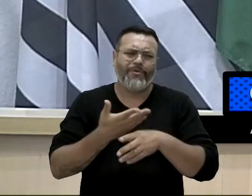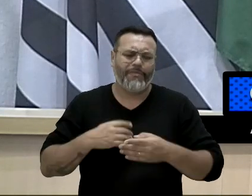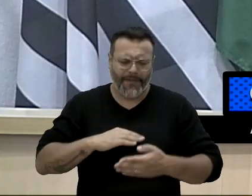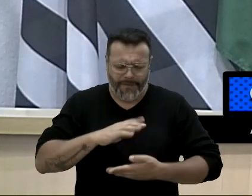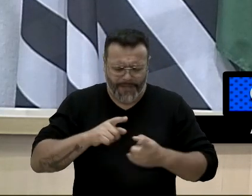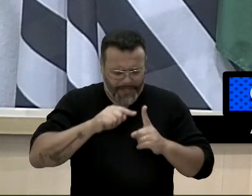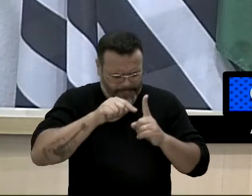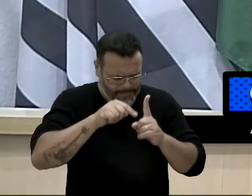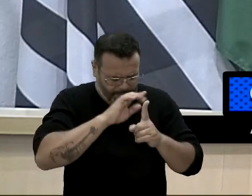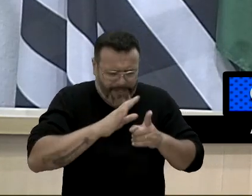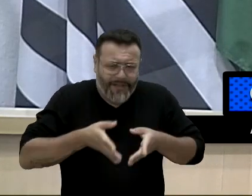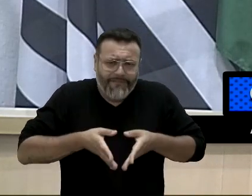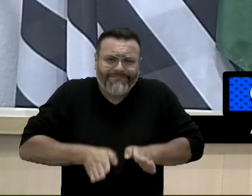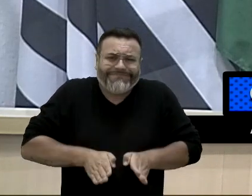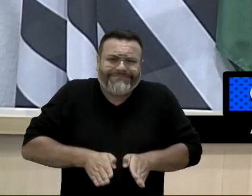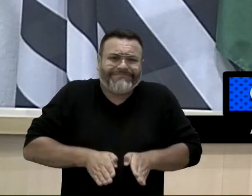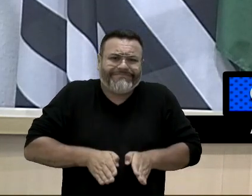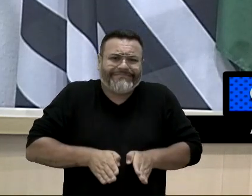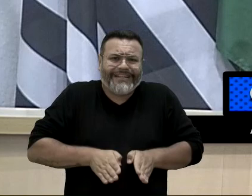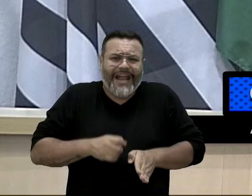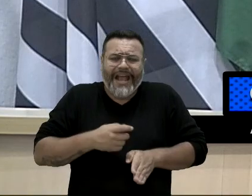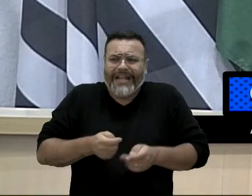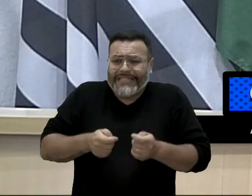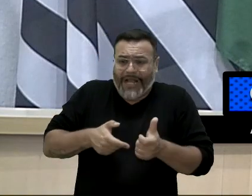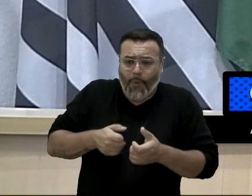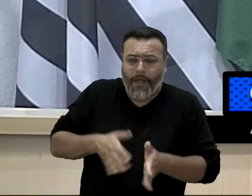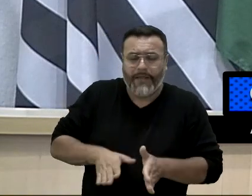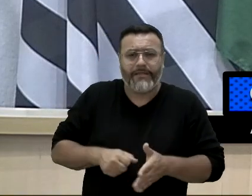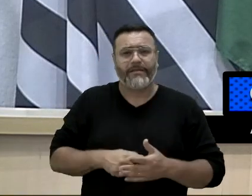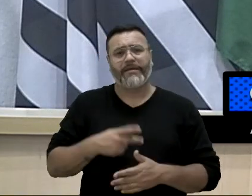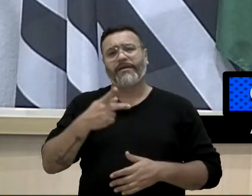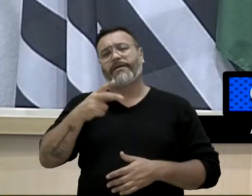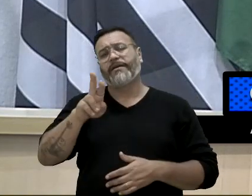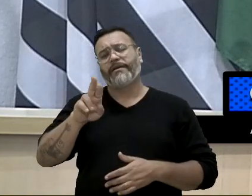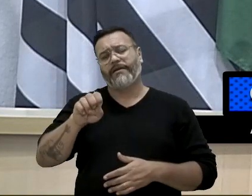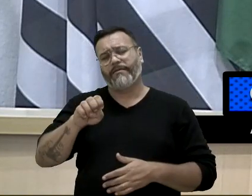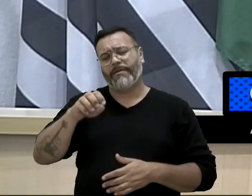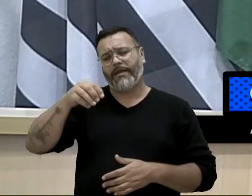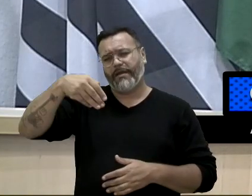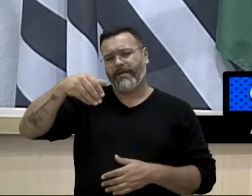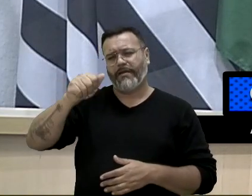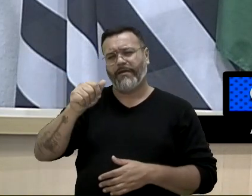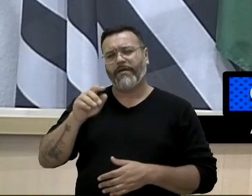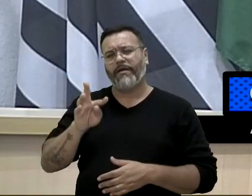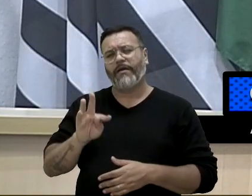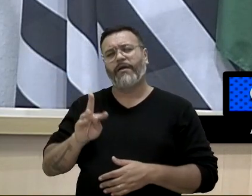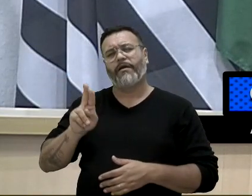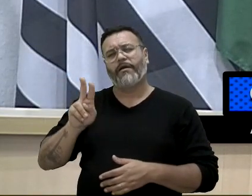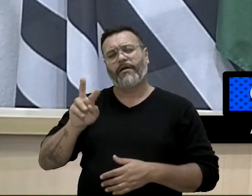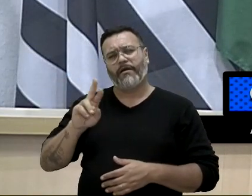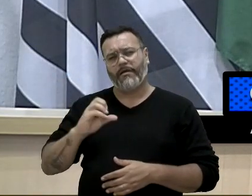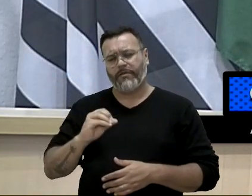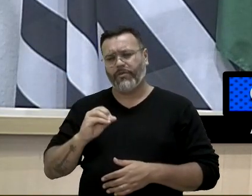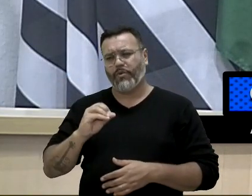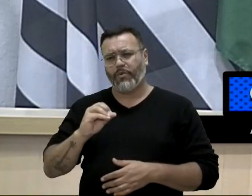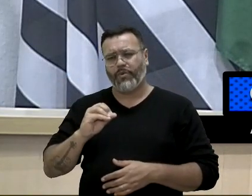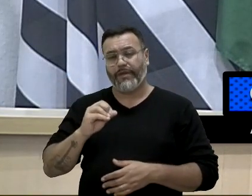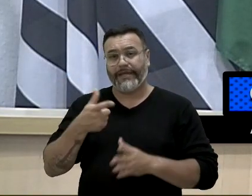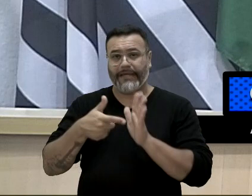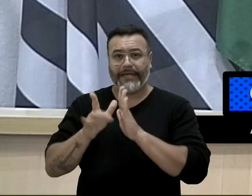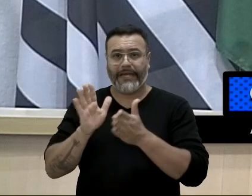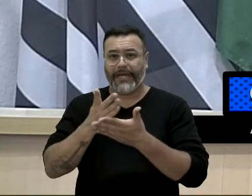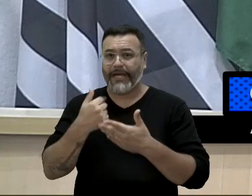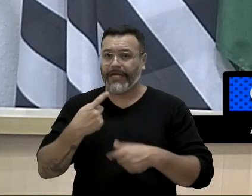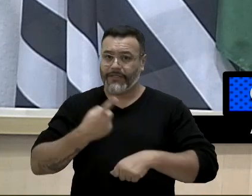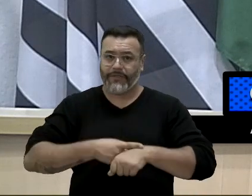um problema de um trabalho de parto prematuro, não é um problema ali obstétrico, mas sim, a gente olhando como